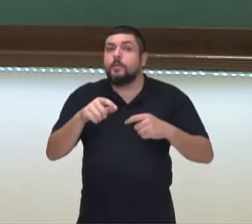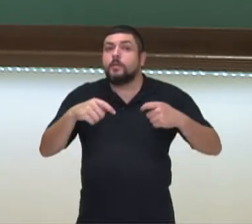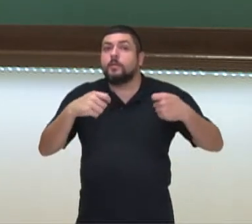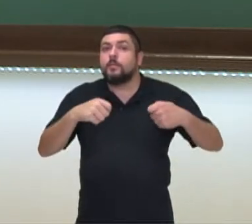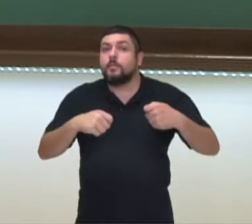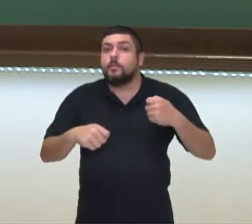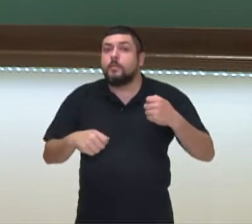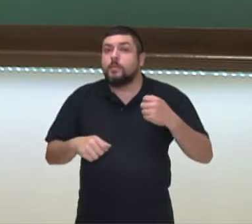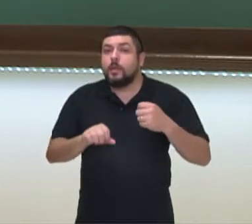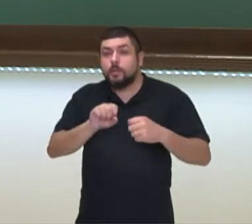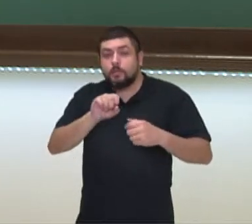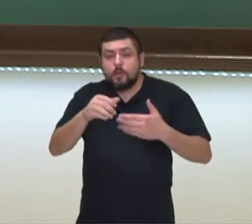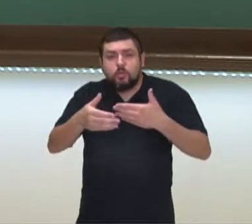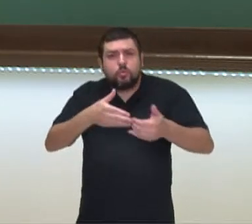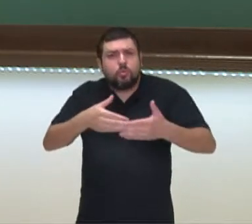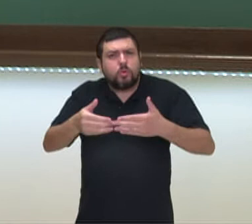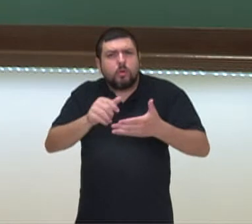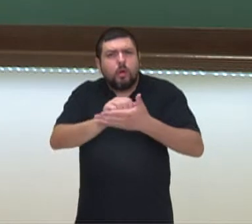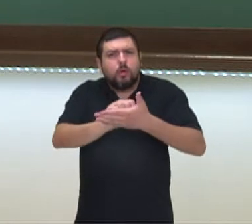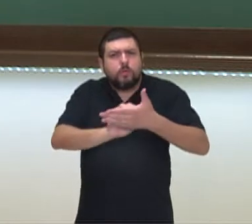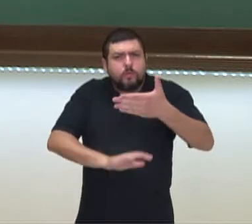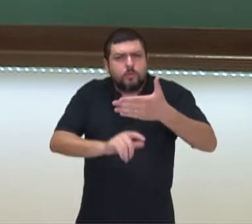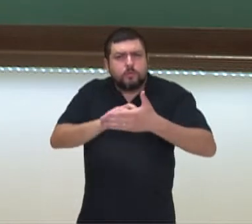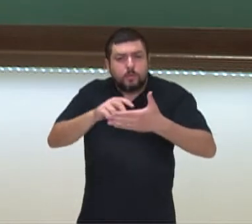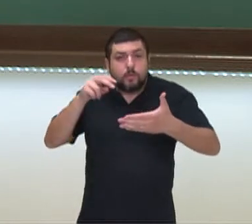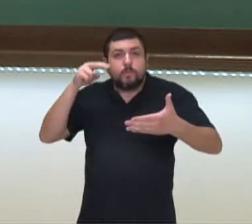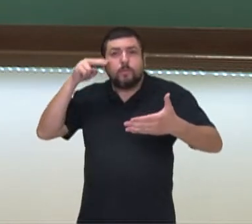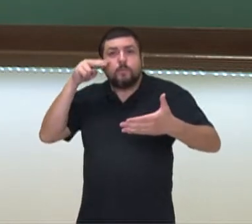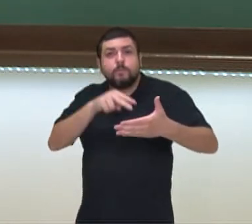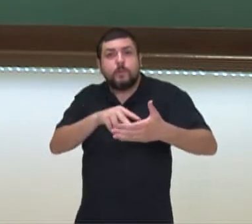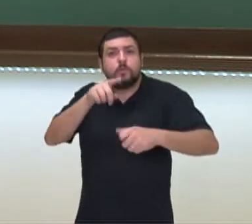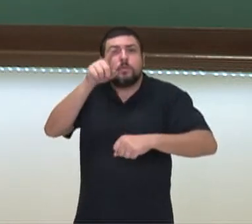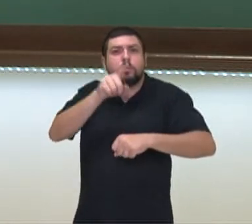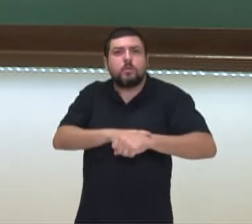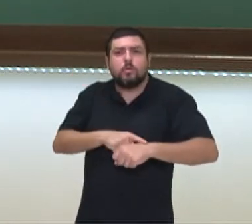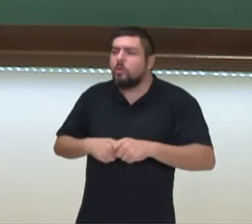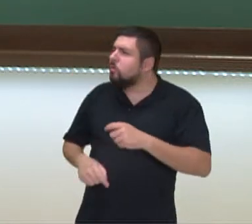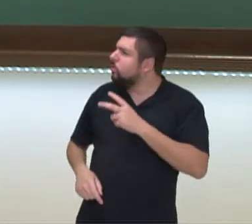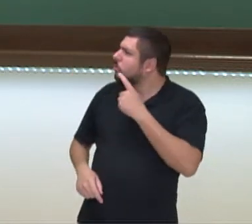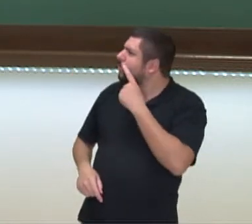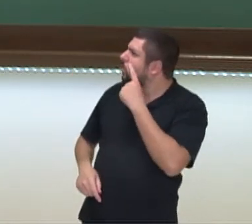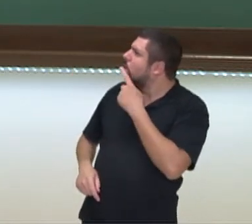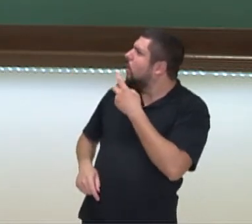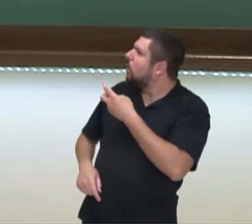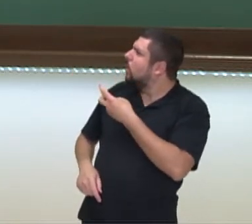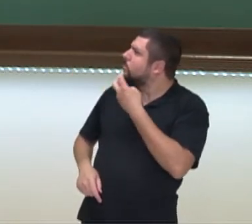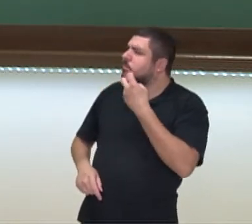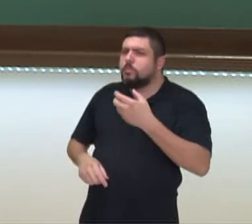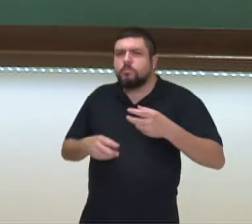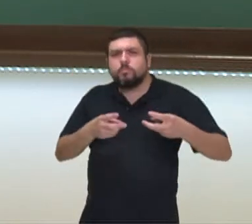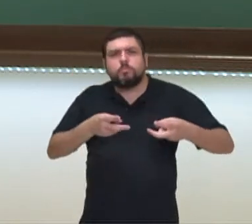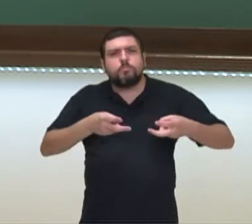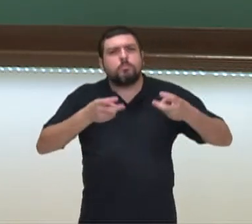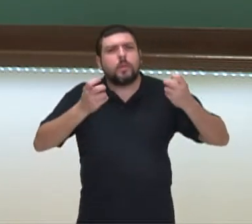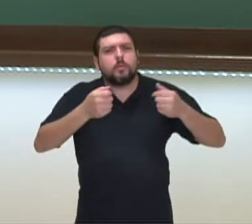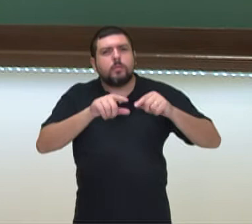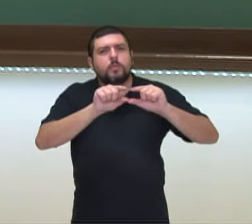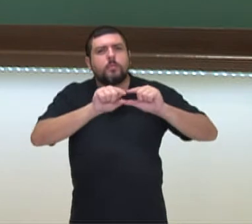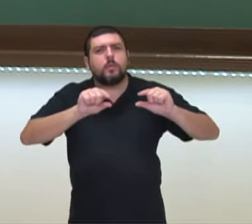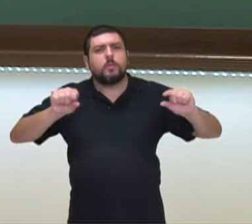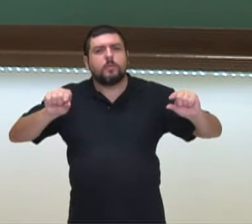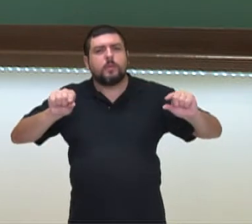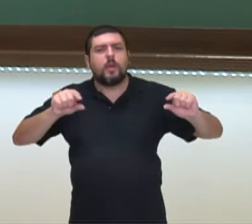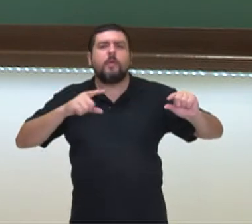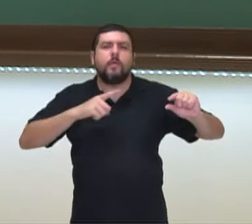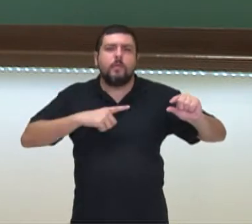uma função afim, porque ela tem todos os elementos, o A, o X, o B, né, que fazem parte ali